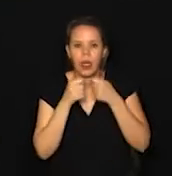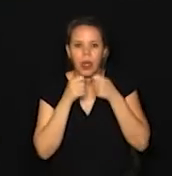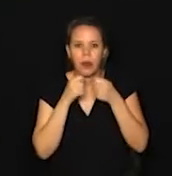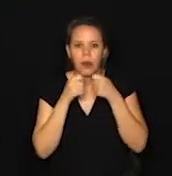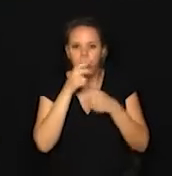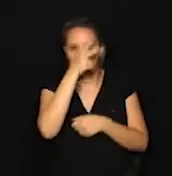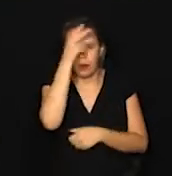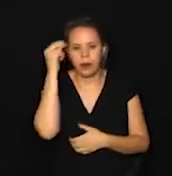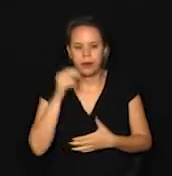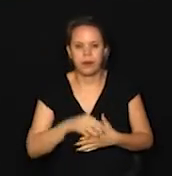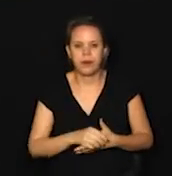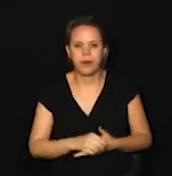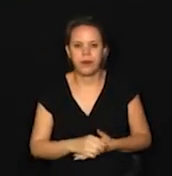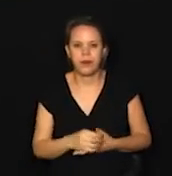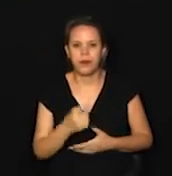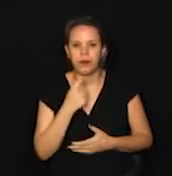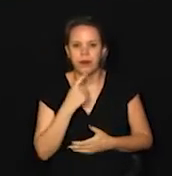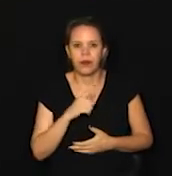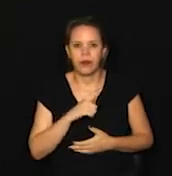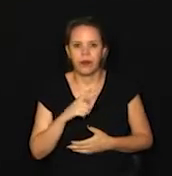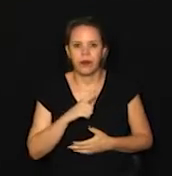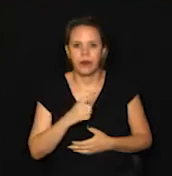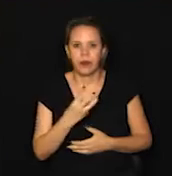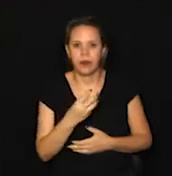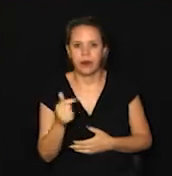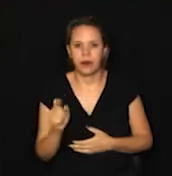Jonas Donizete. Campinas tem